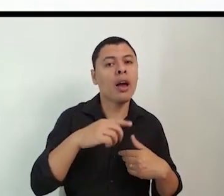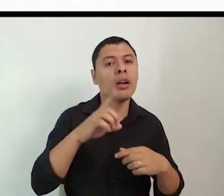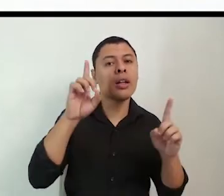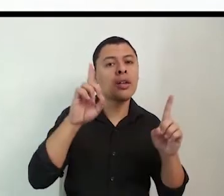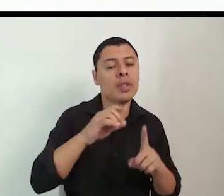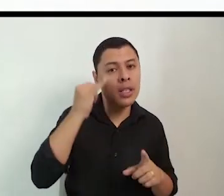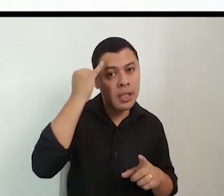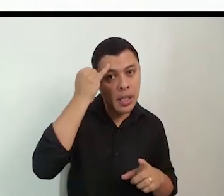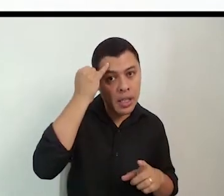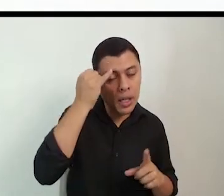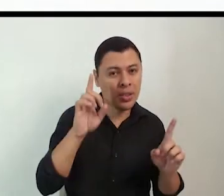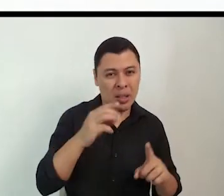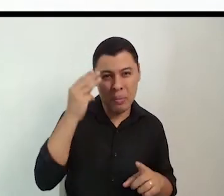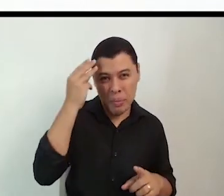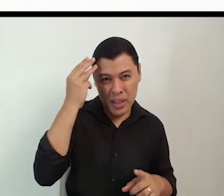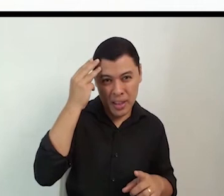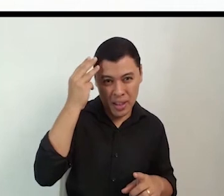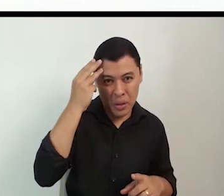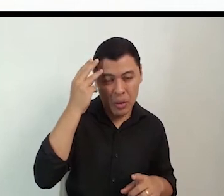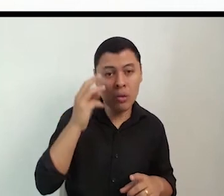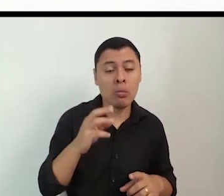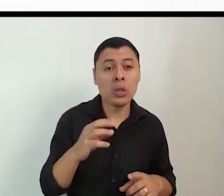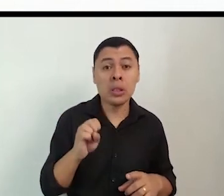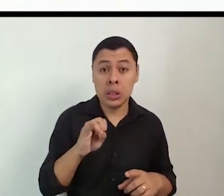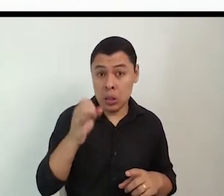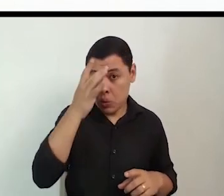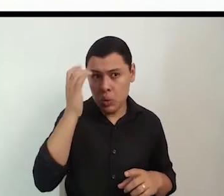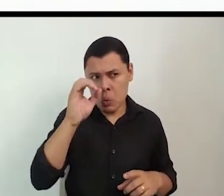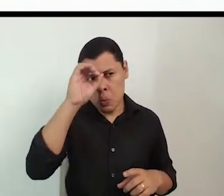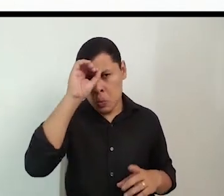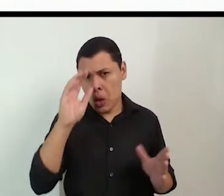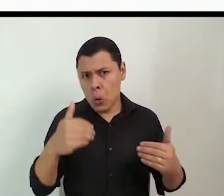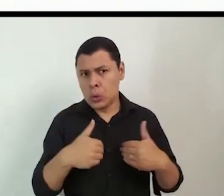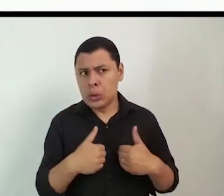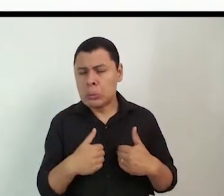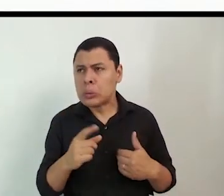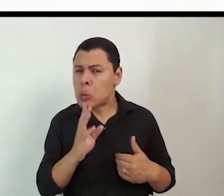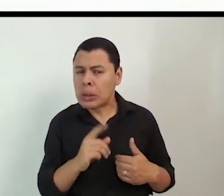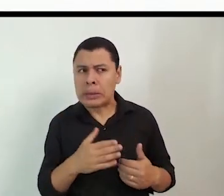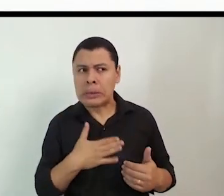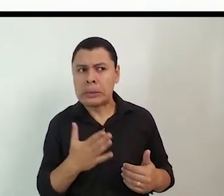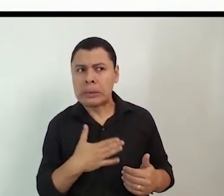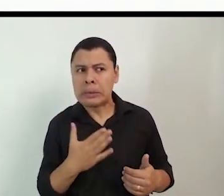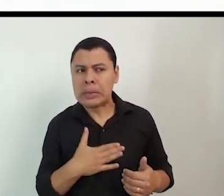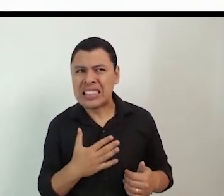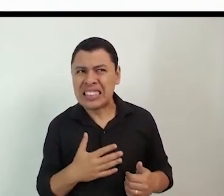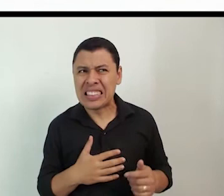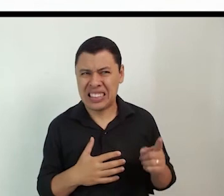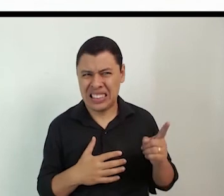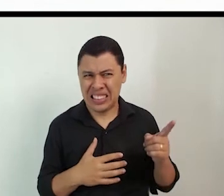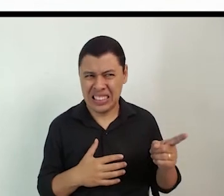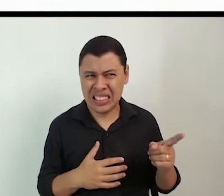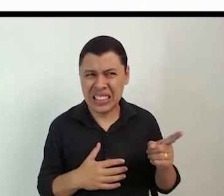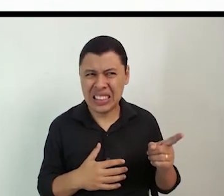deficiência mental, quem não sabe sobre autismo vai ficar pensando, putz, será que